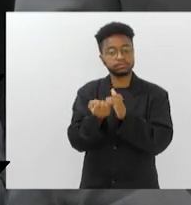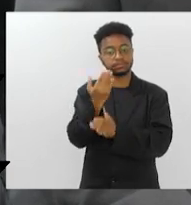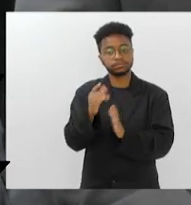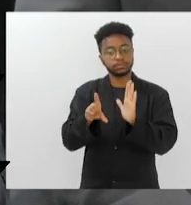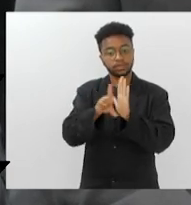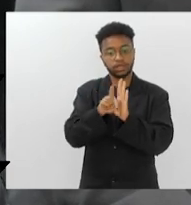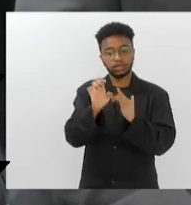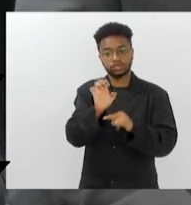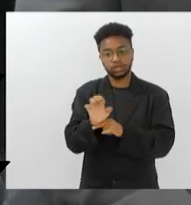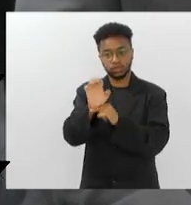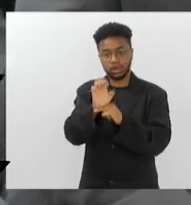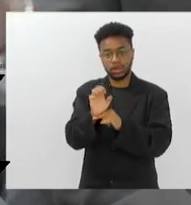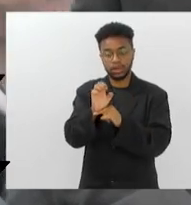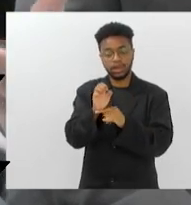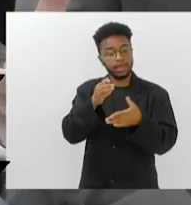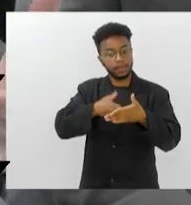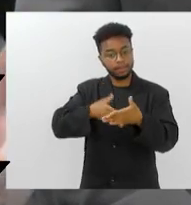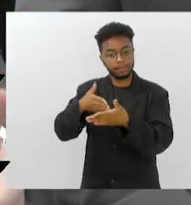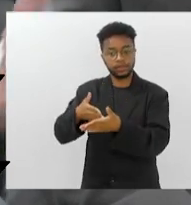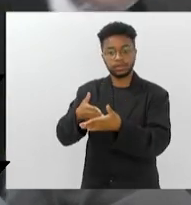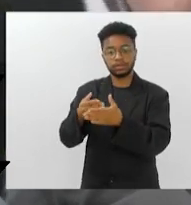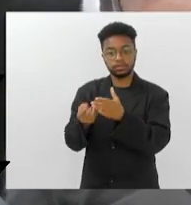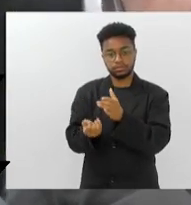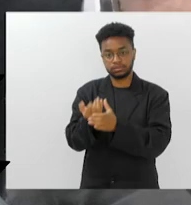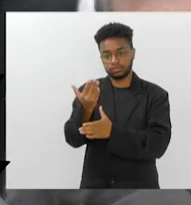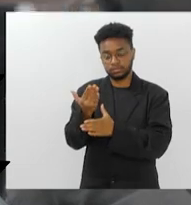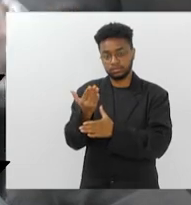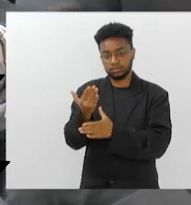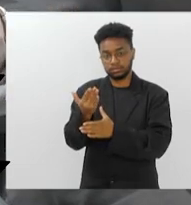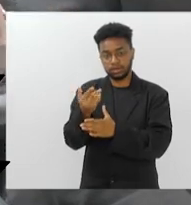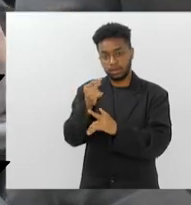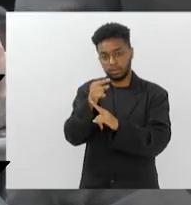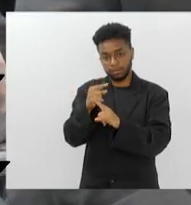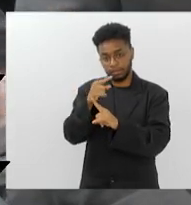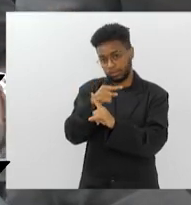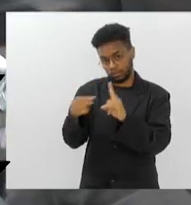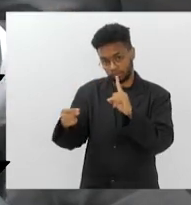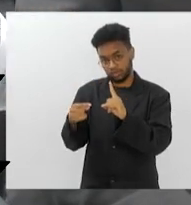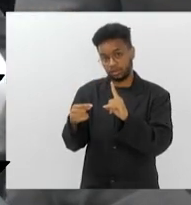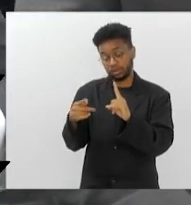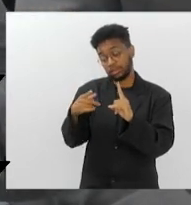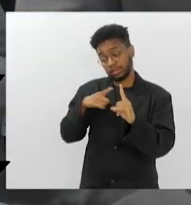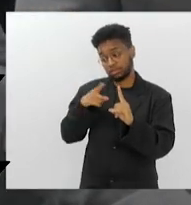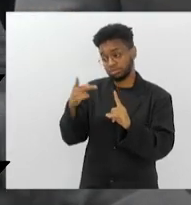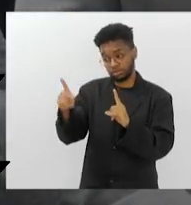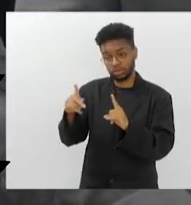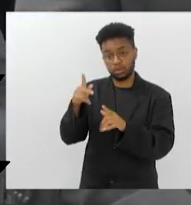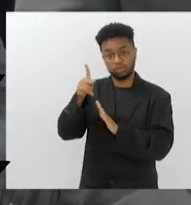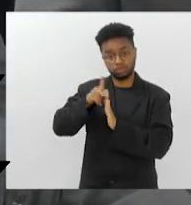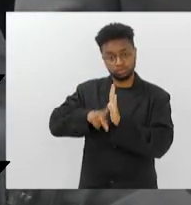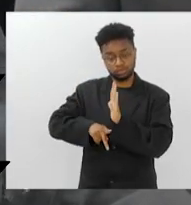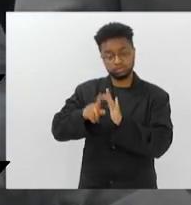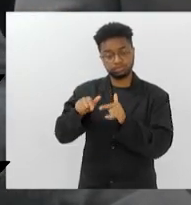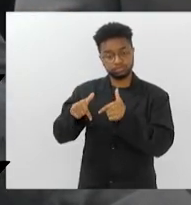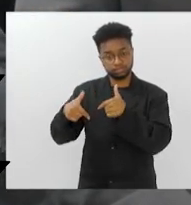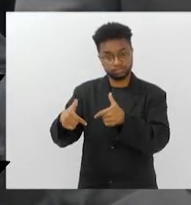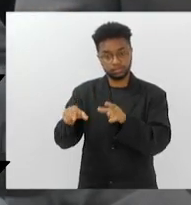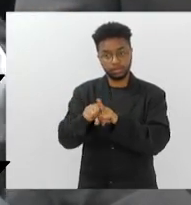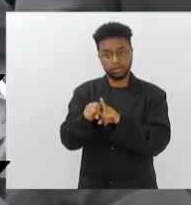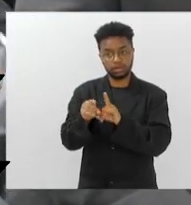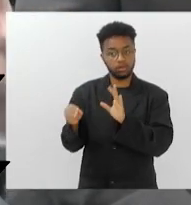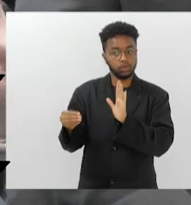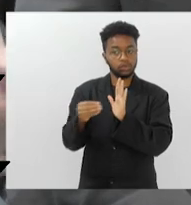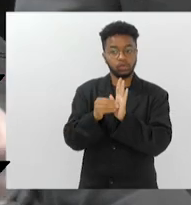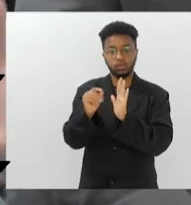impedimento do cancelamento unilateral e aí a gente tem o teu projeto agora nosso projeto atuando e colocando em frente este eh